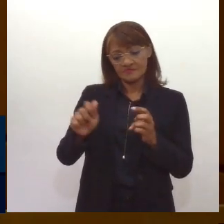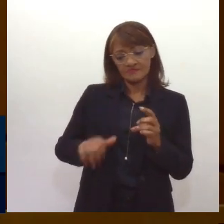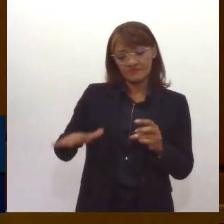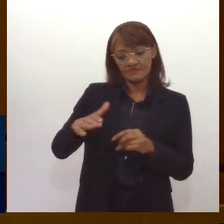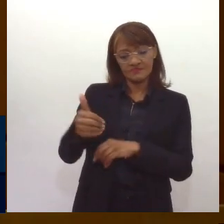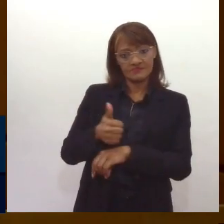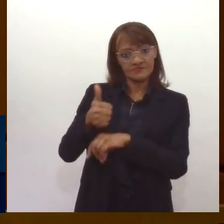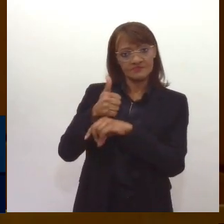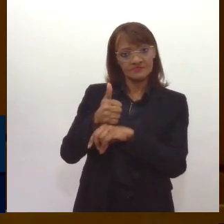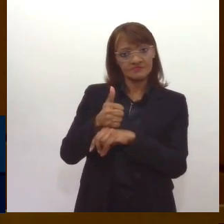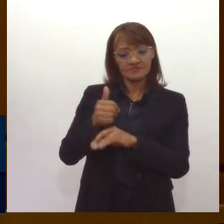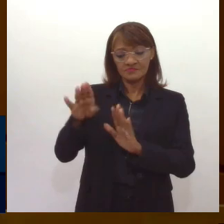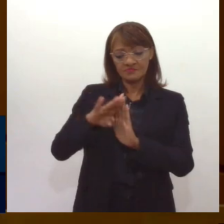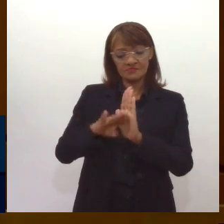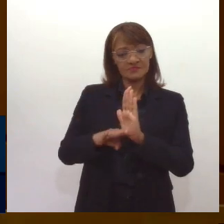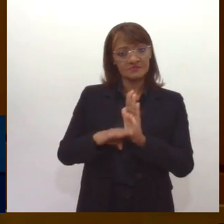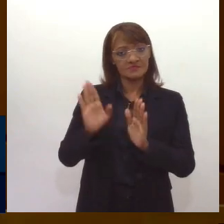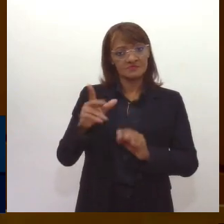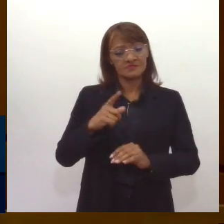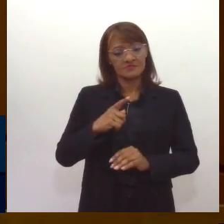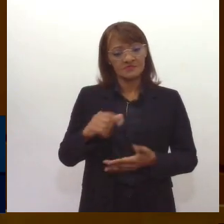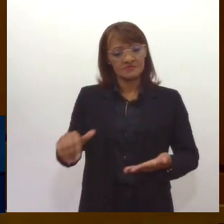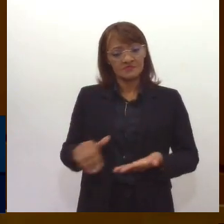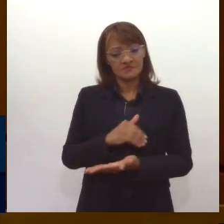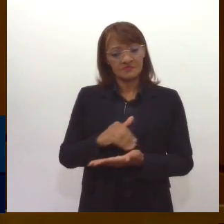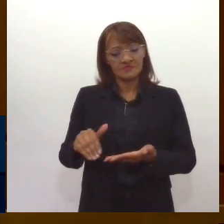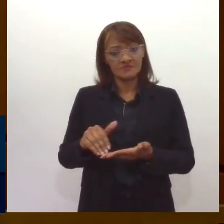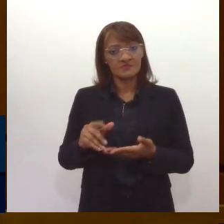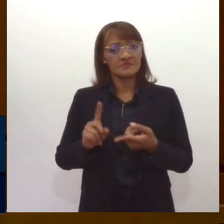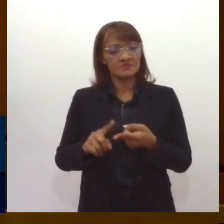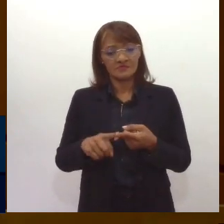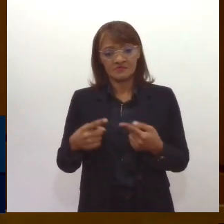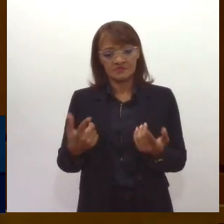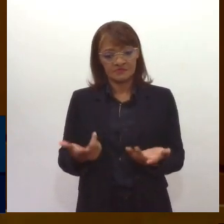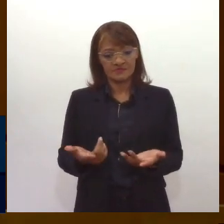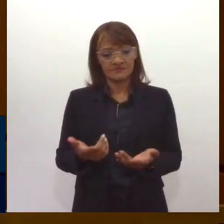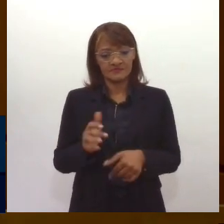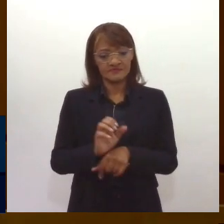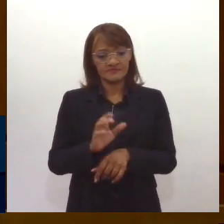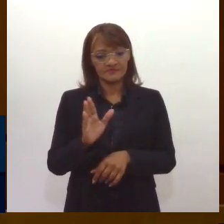a Secretaria Estadual tem, né, essa atribuição de